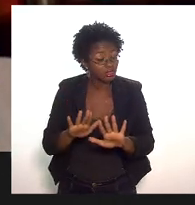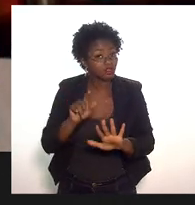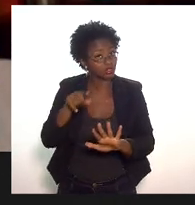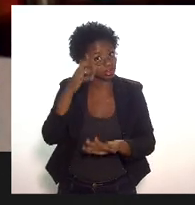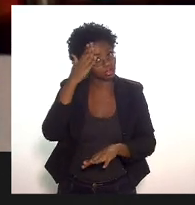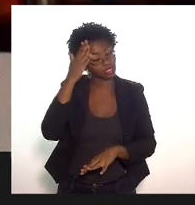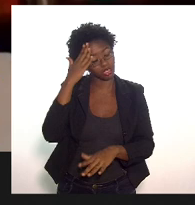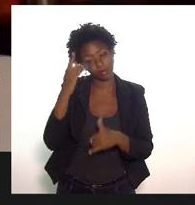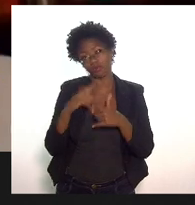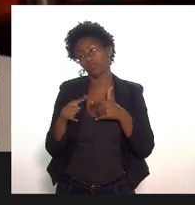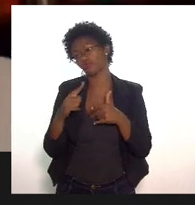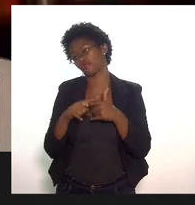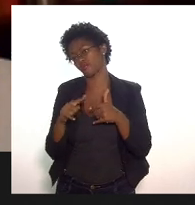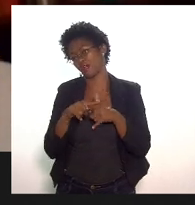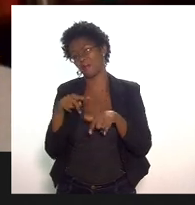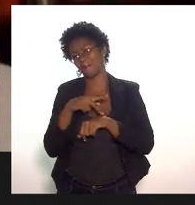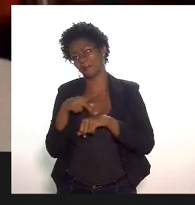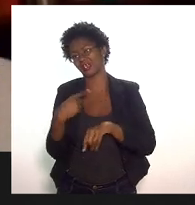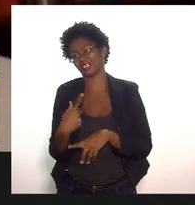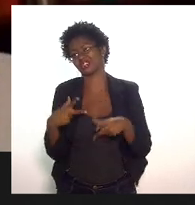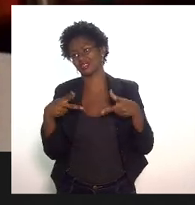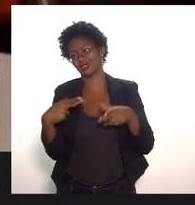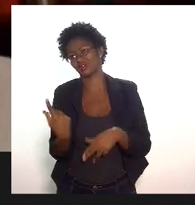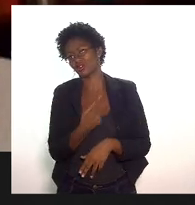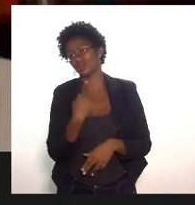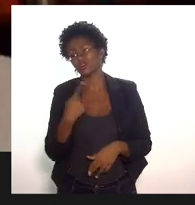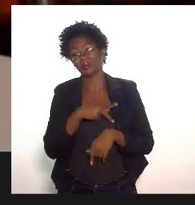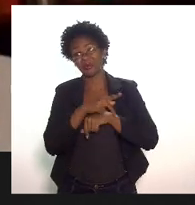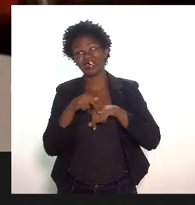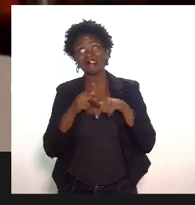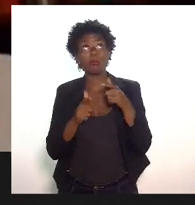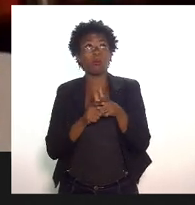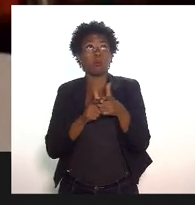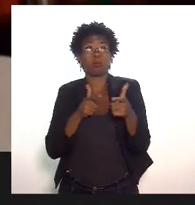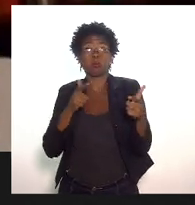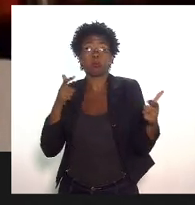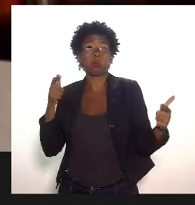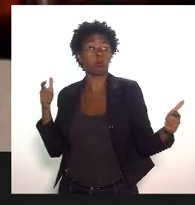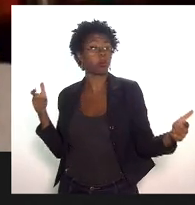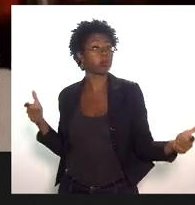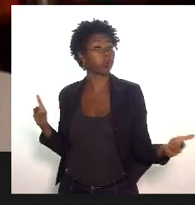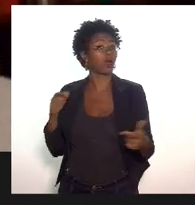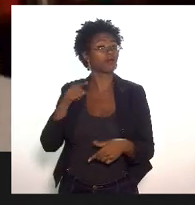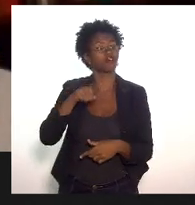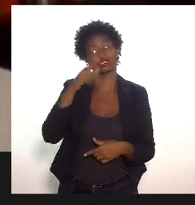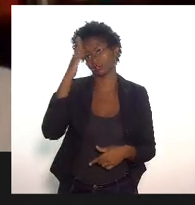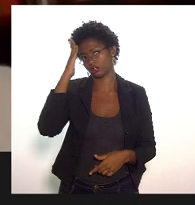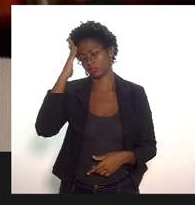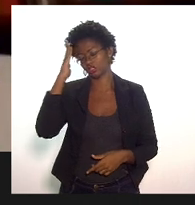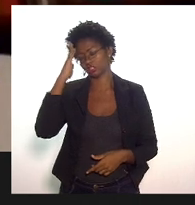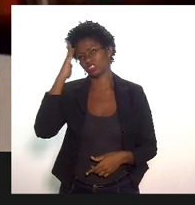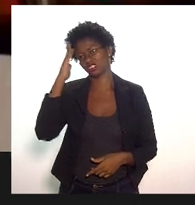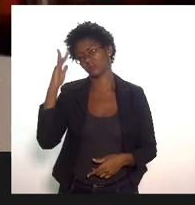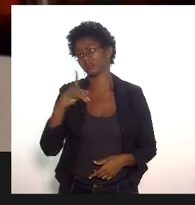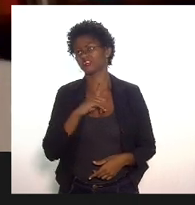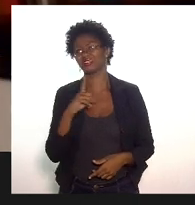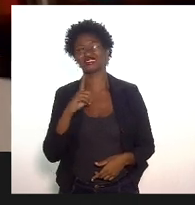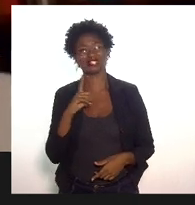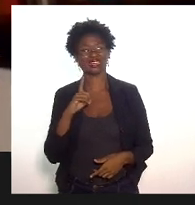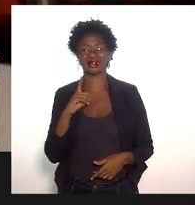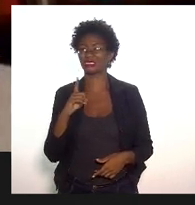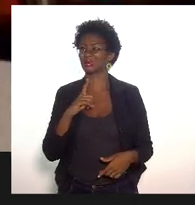o nosso, né, de dimensões continentais, né, que tem mais de 8 mil quilômetros